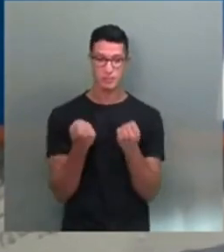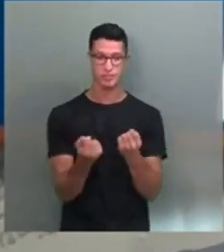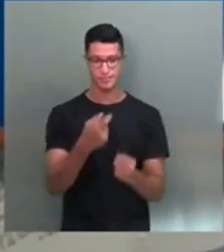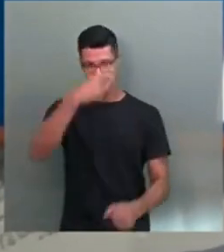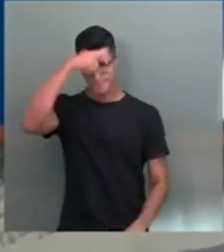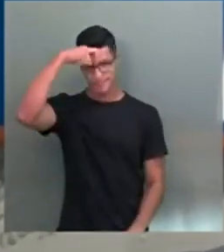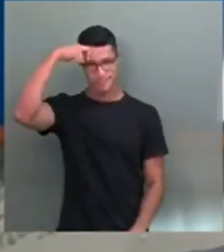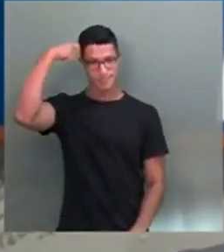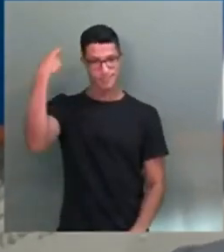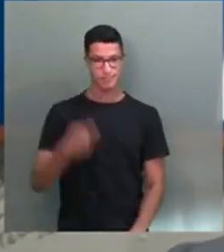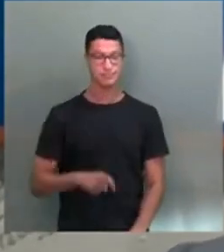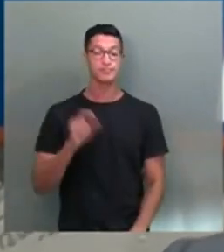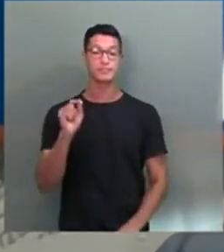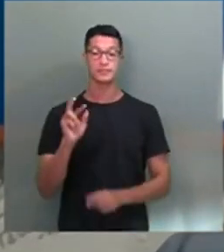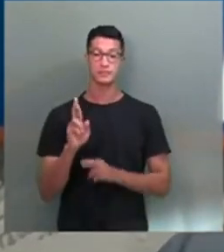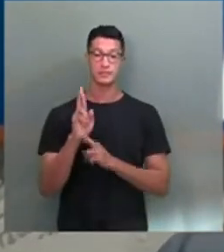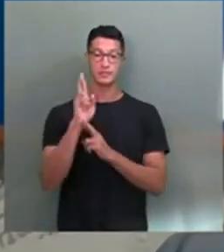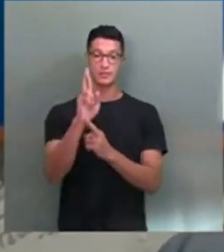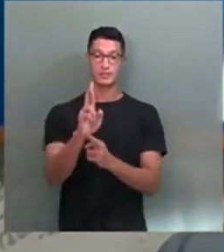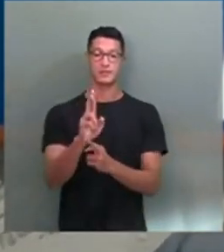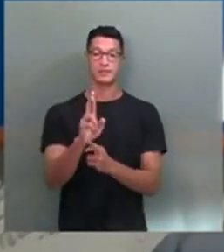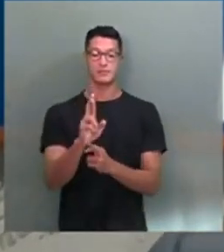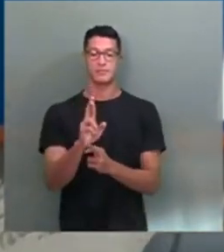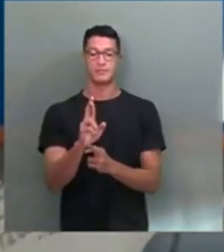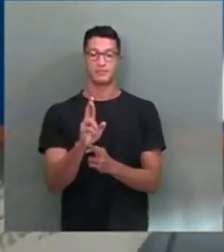que representa a